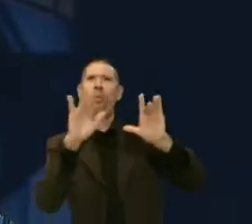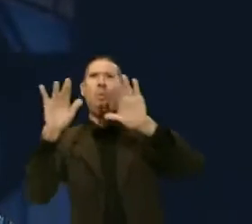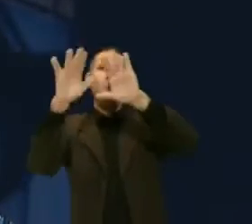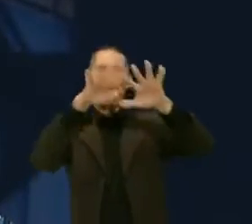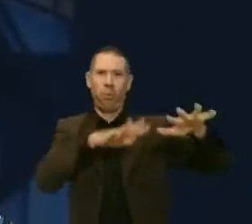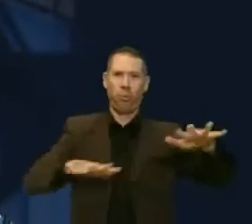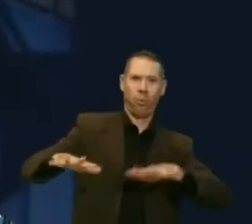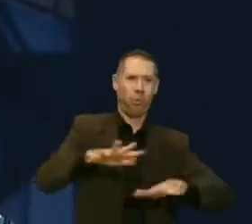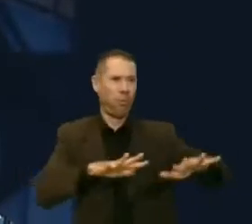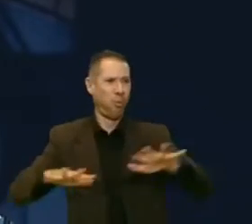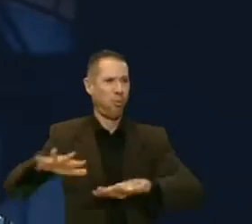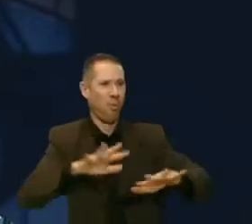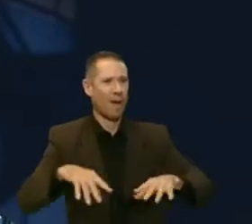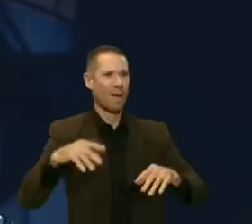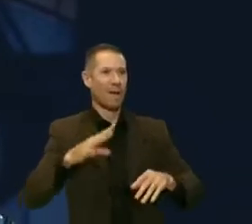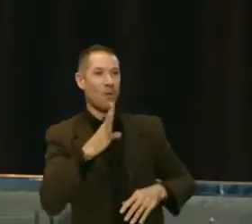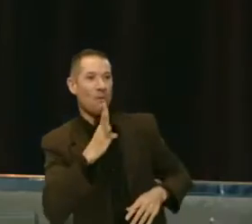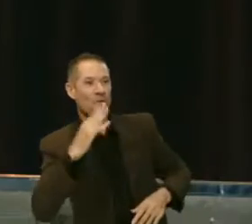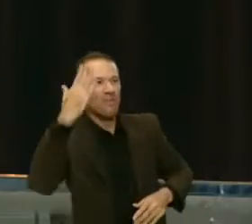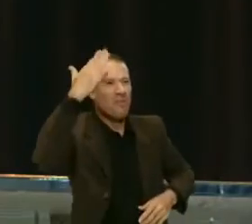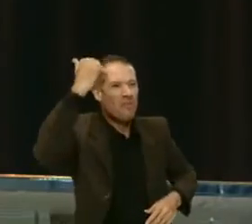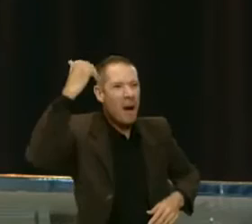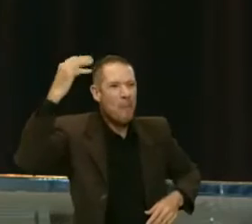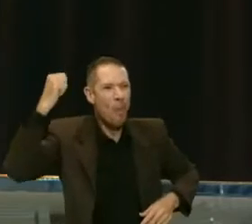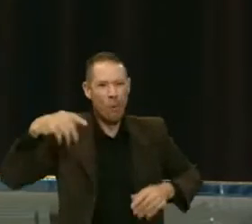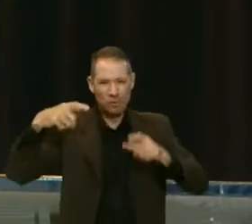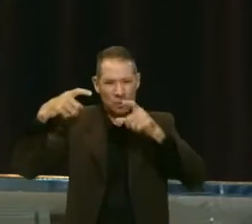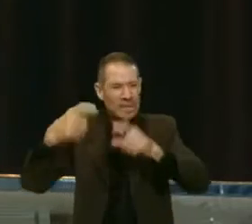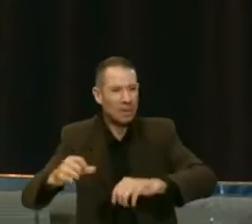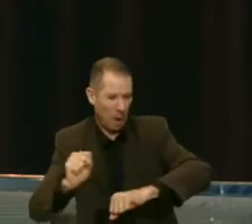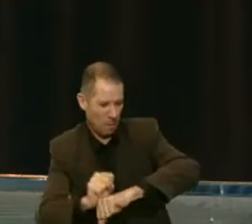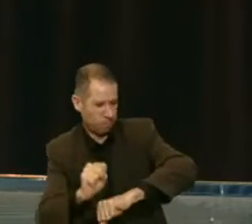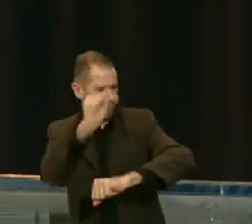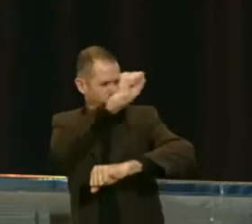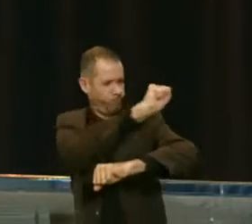O Sinai fica conhecido como